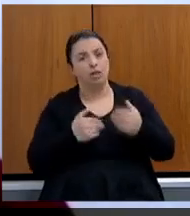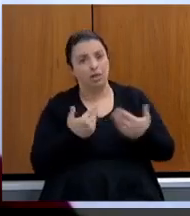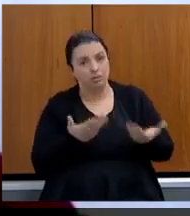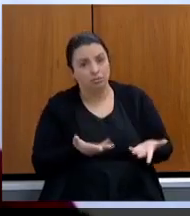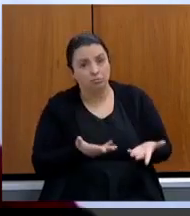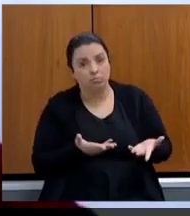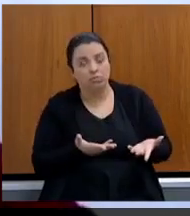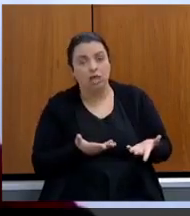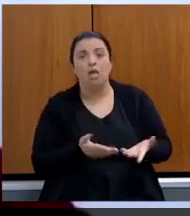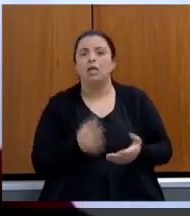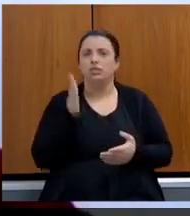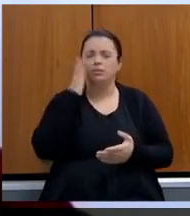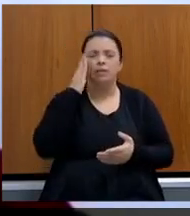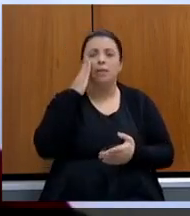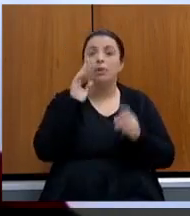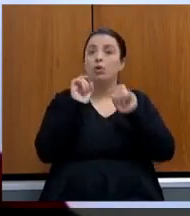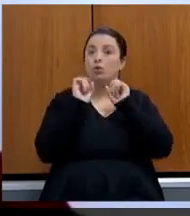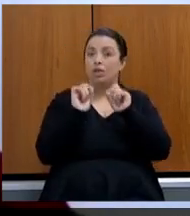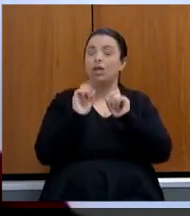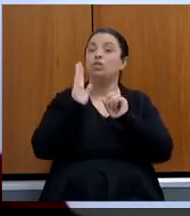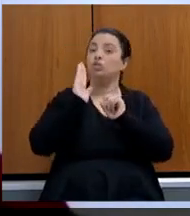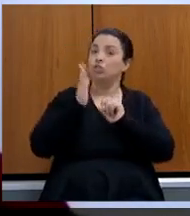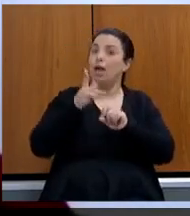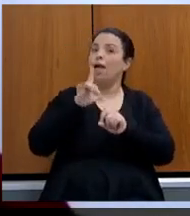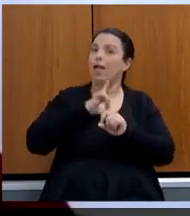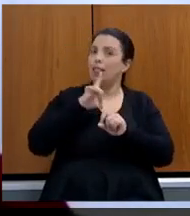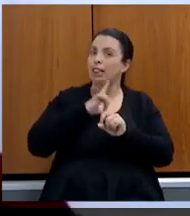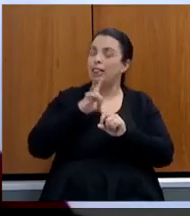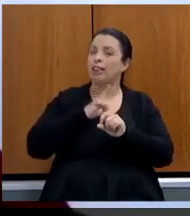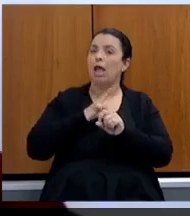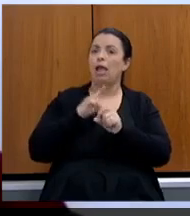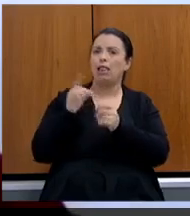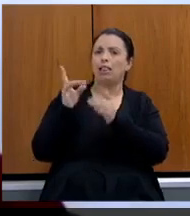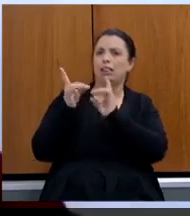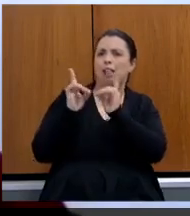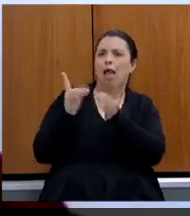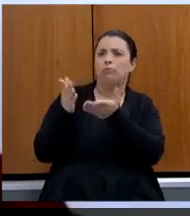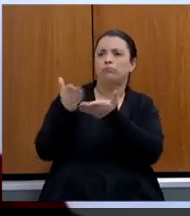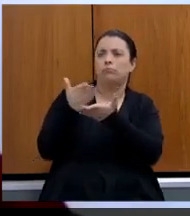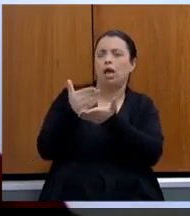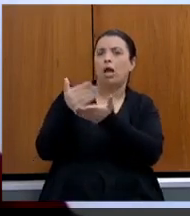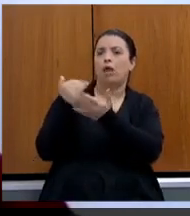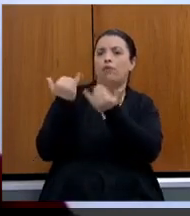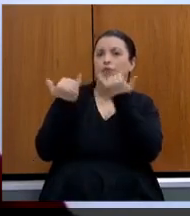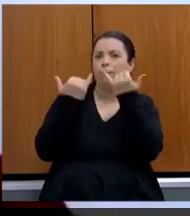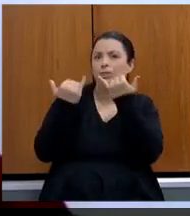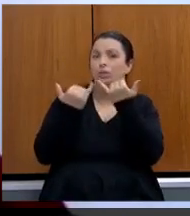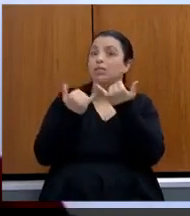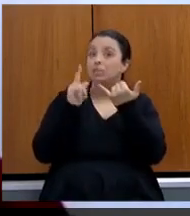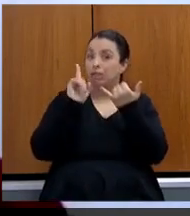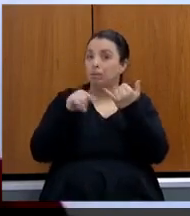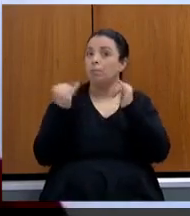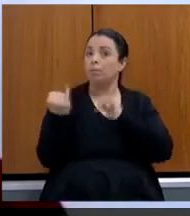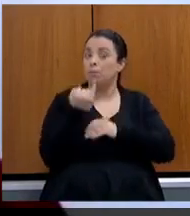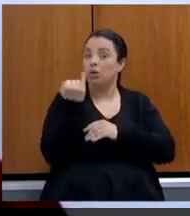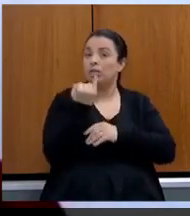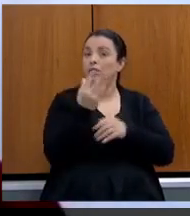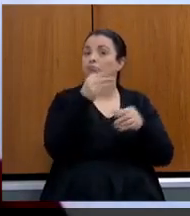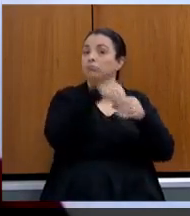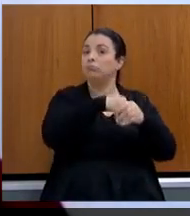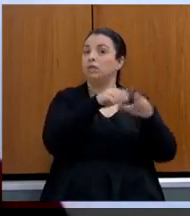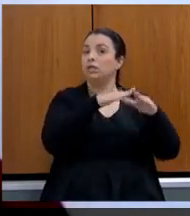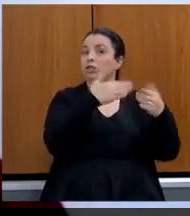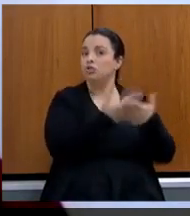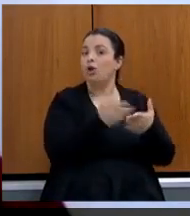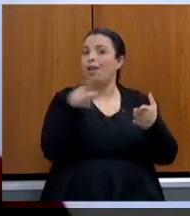e já temos aí indico 71 trombo mais do que nunca a importância de dois profissionais são qualificados e ambiente